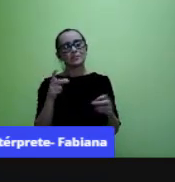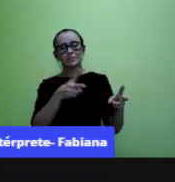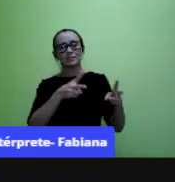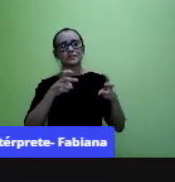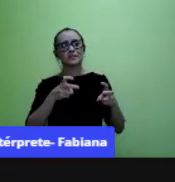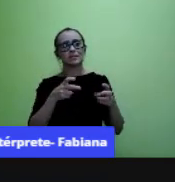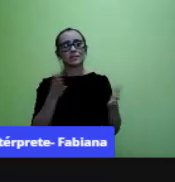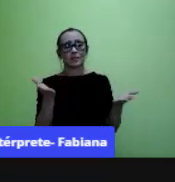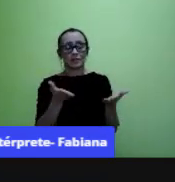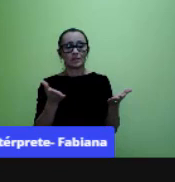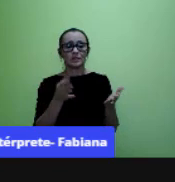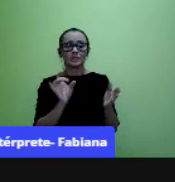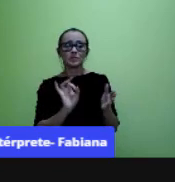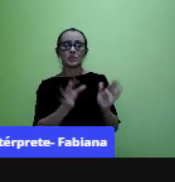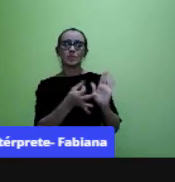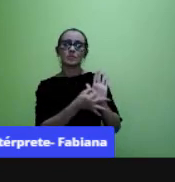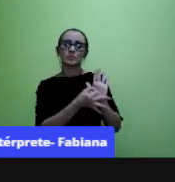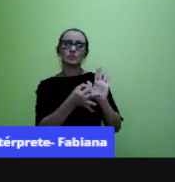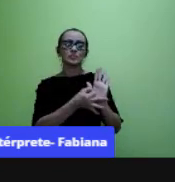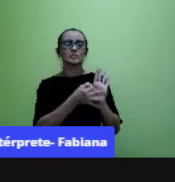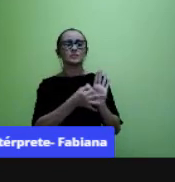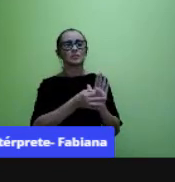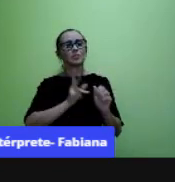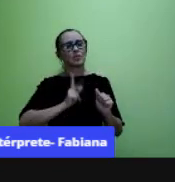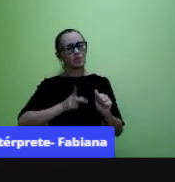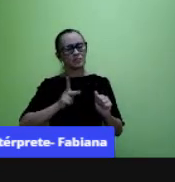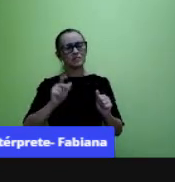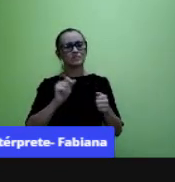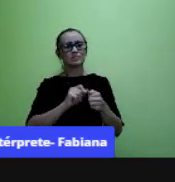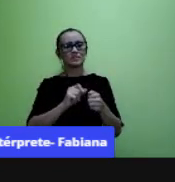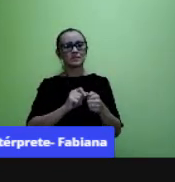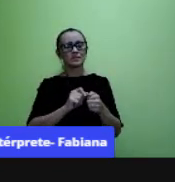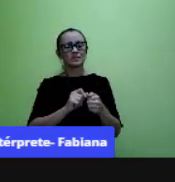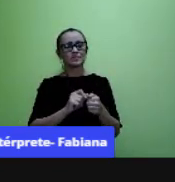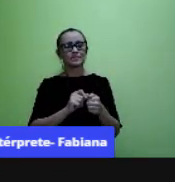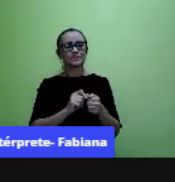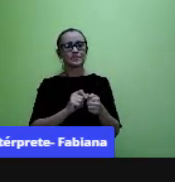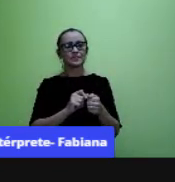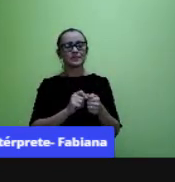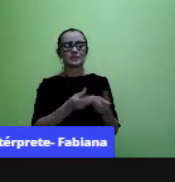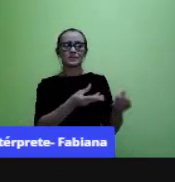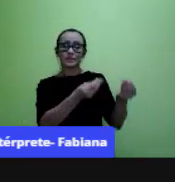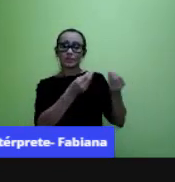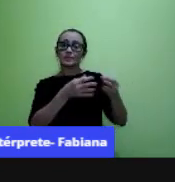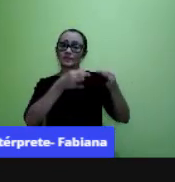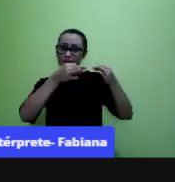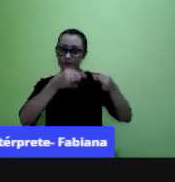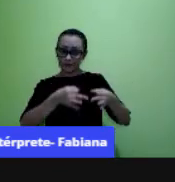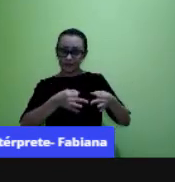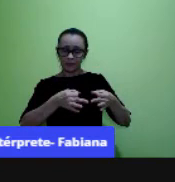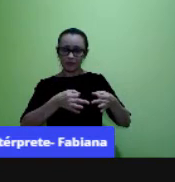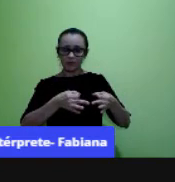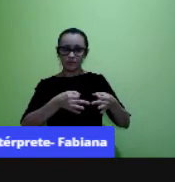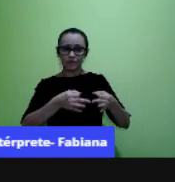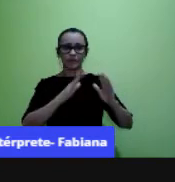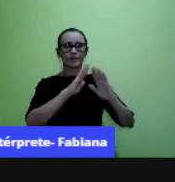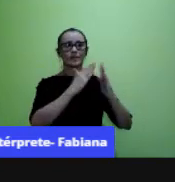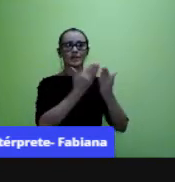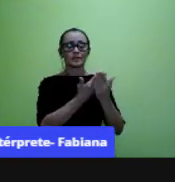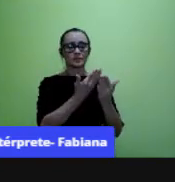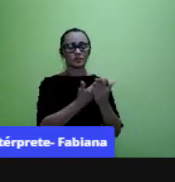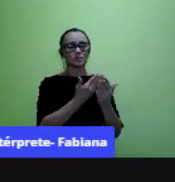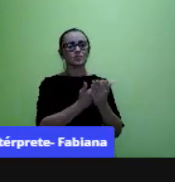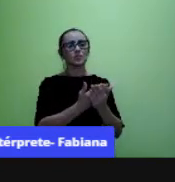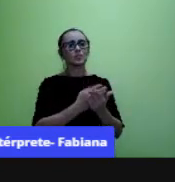que estão tendo a dificuldade. Continue fazendo. Está dando certo da maneira que você está fazendo? A escola está gostando?